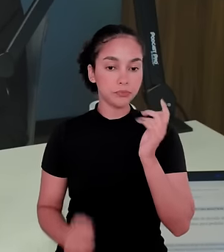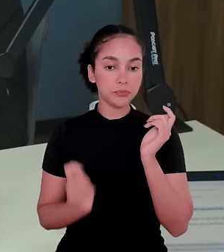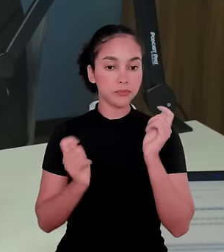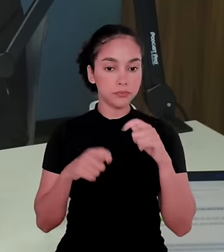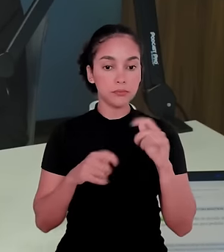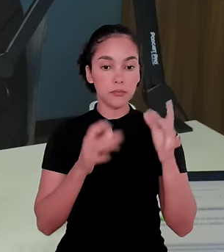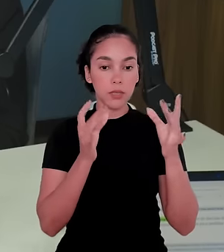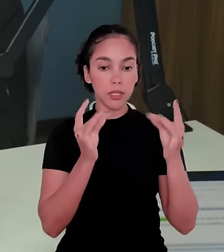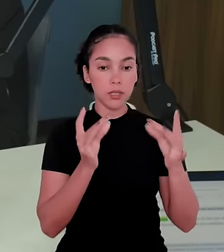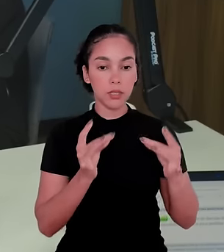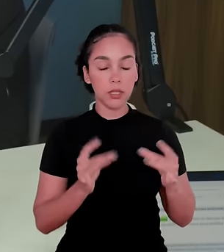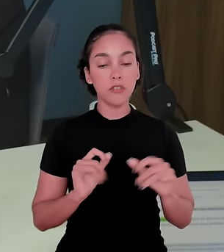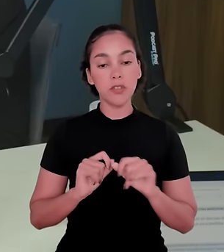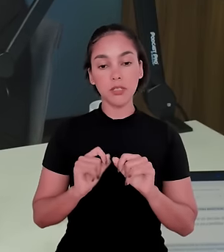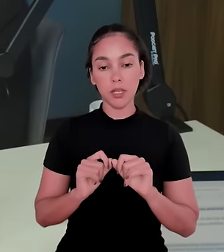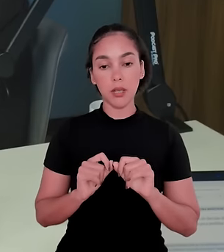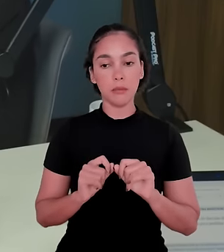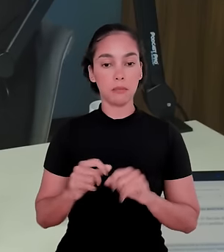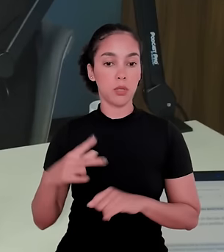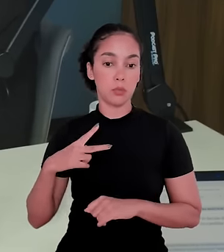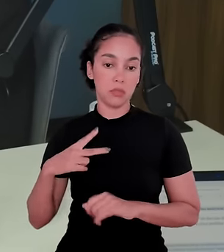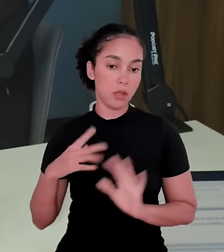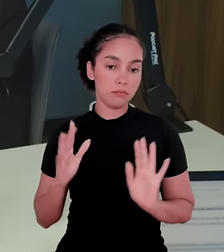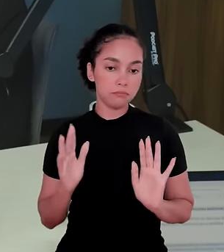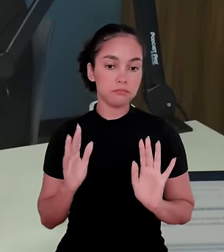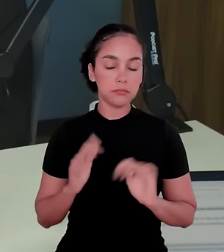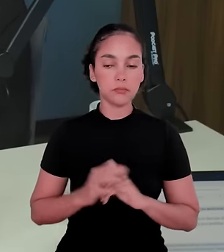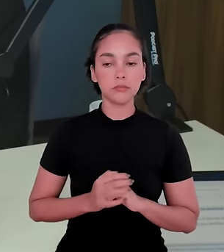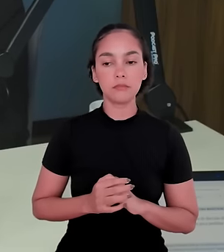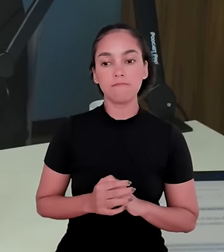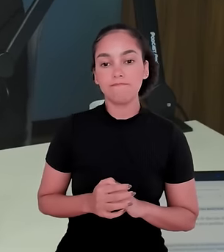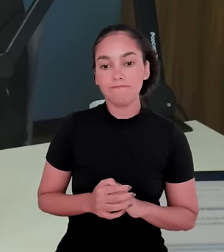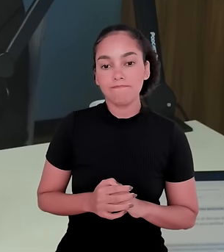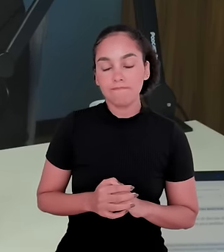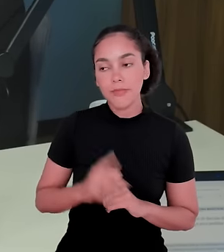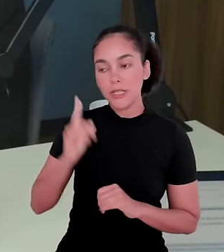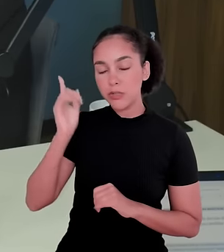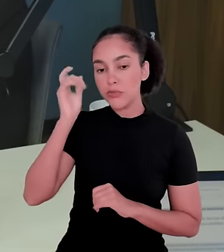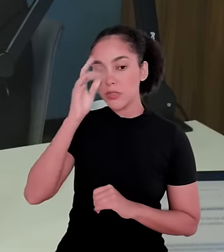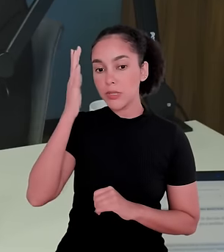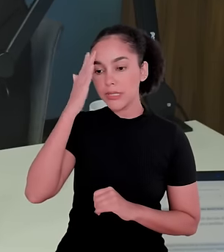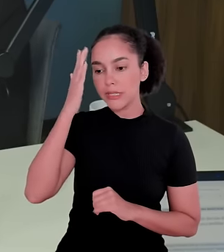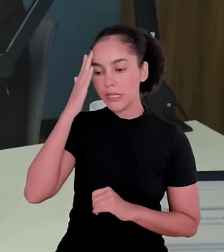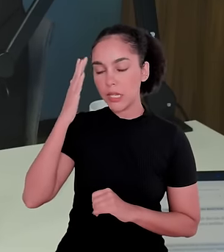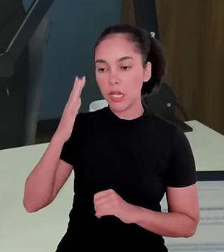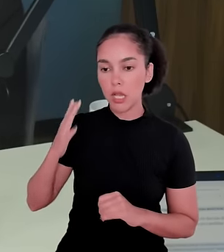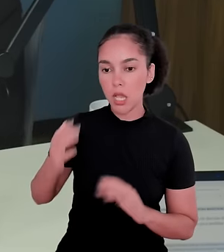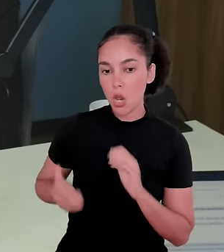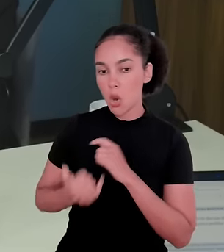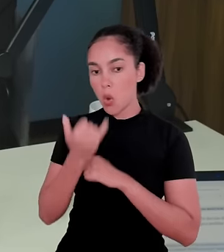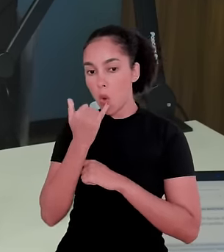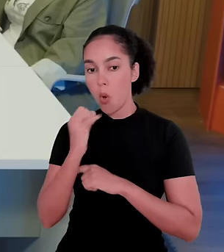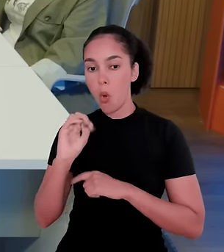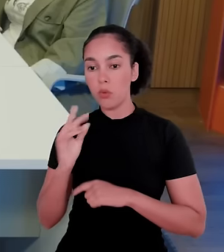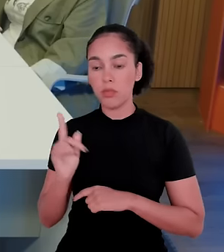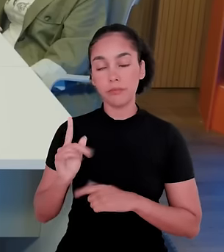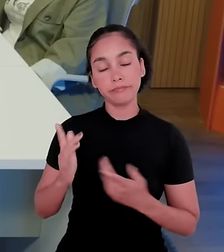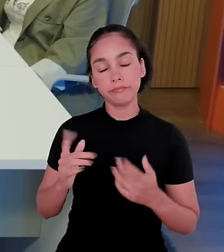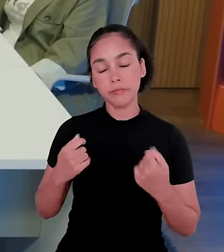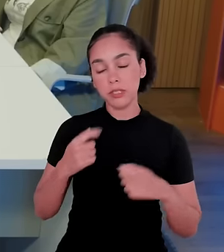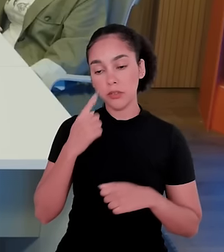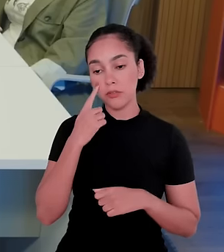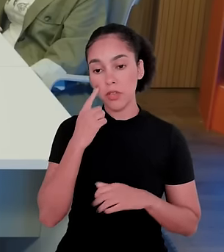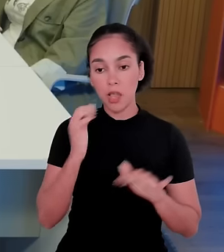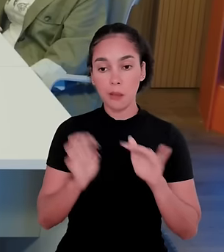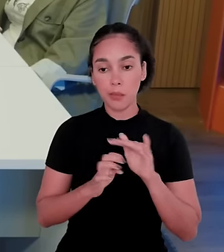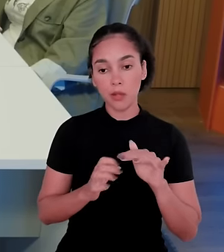fazer de forma individual né É então fica fica difícil da gente entender se é golpe ou não mas aí tem que ver se a empresa é idônea de repente estão